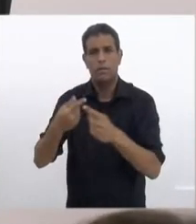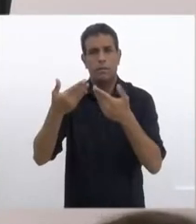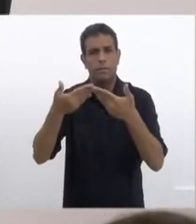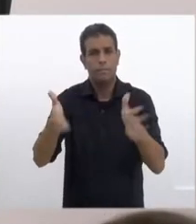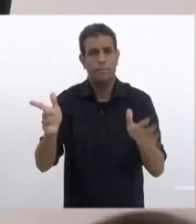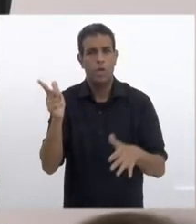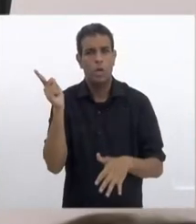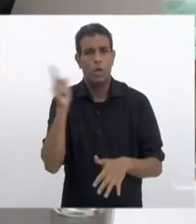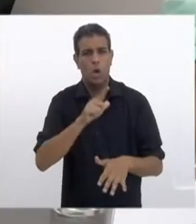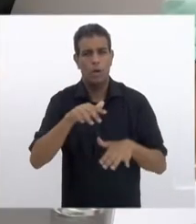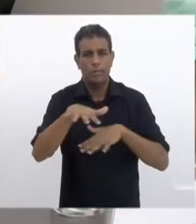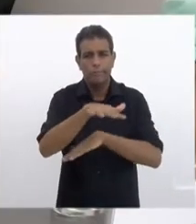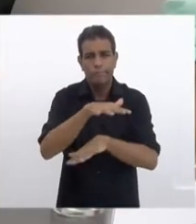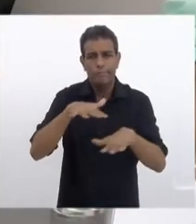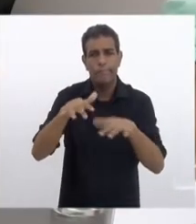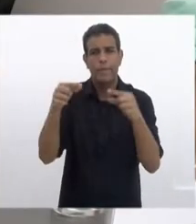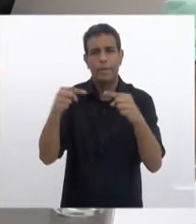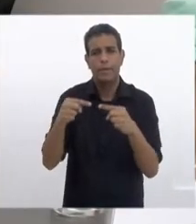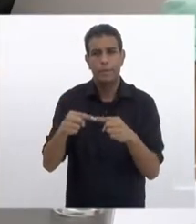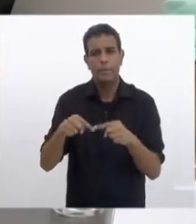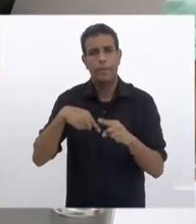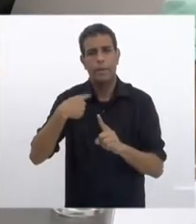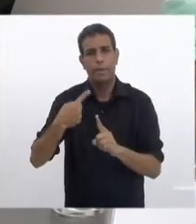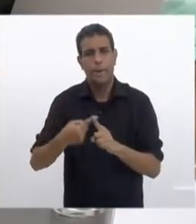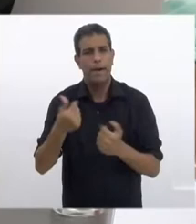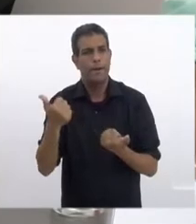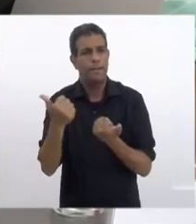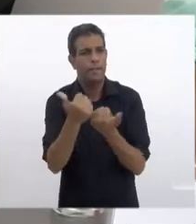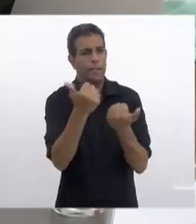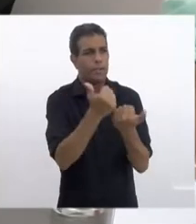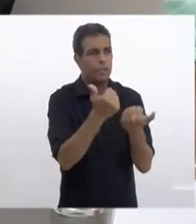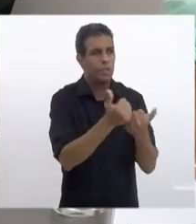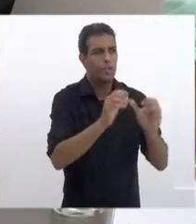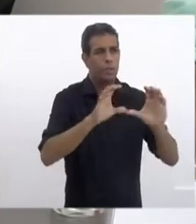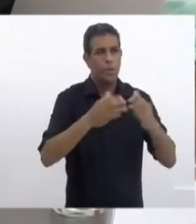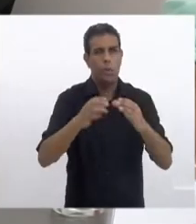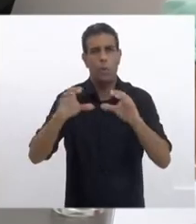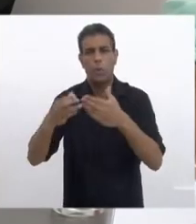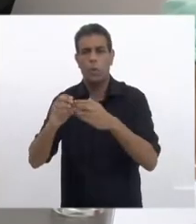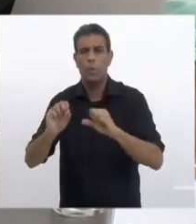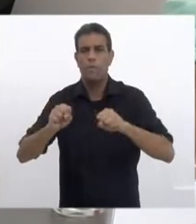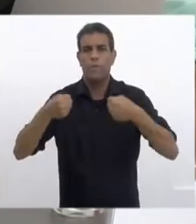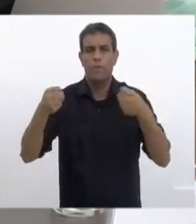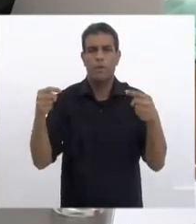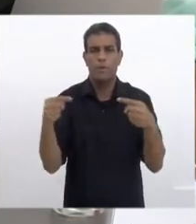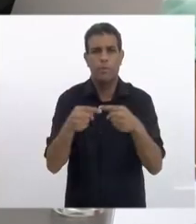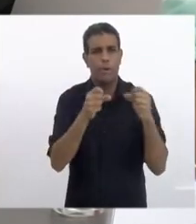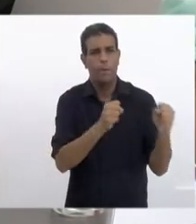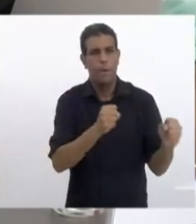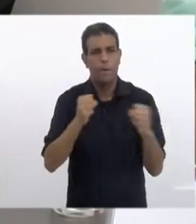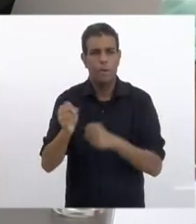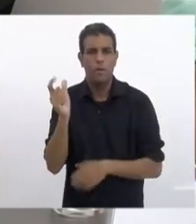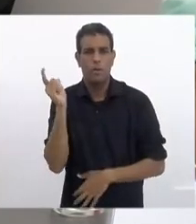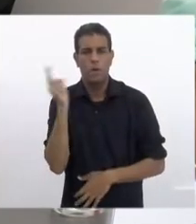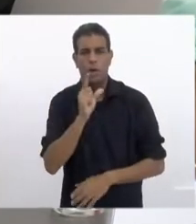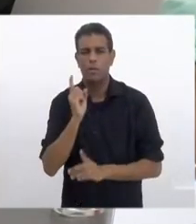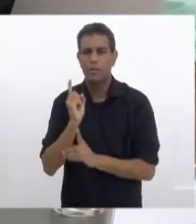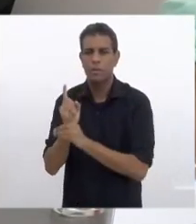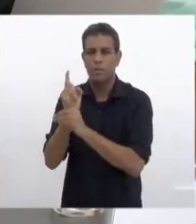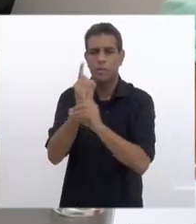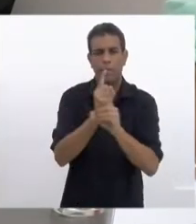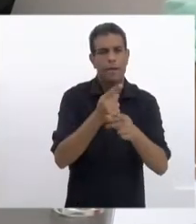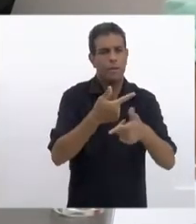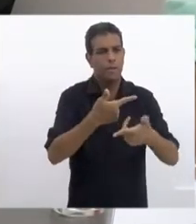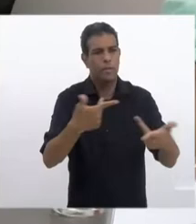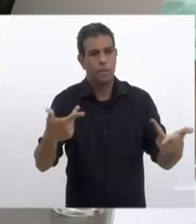de entrada que está no território. Existem os agentes comunitários de saúde, que são uma força importante para poder identificar essa